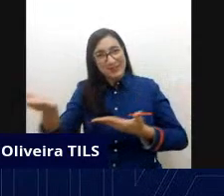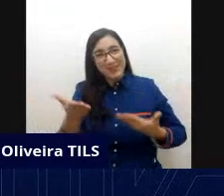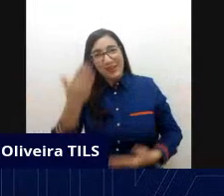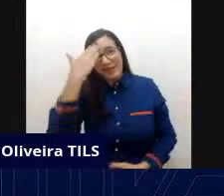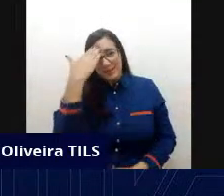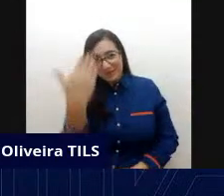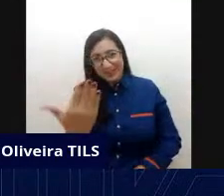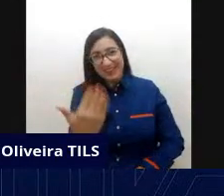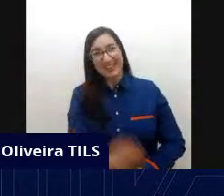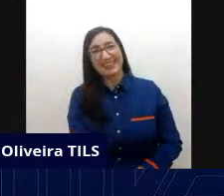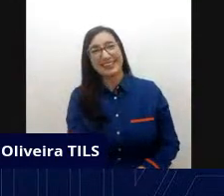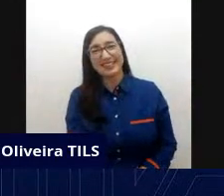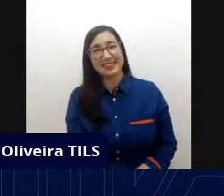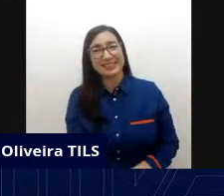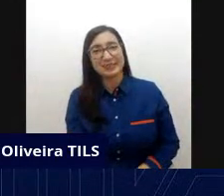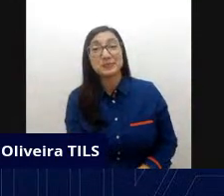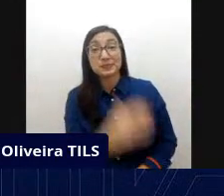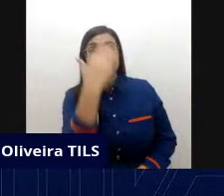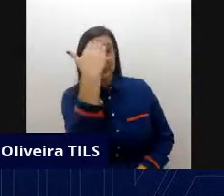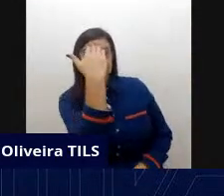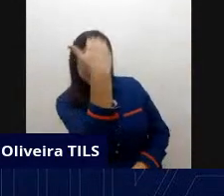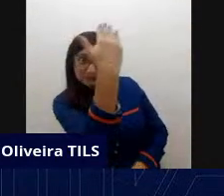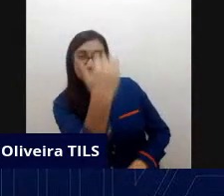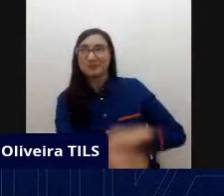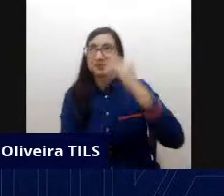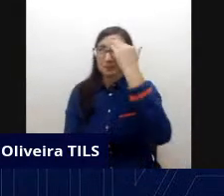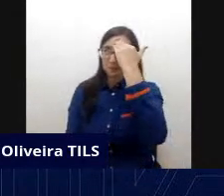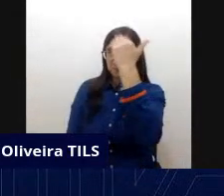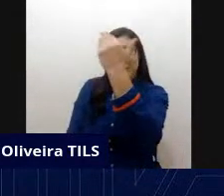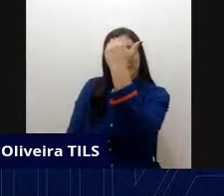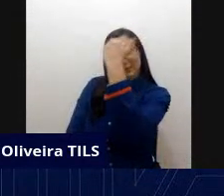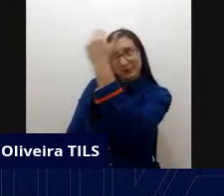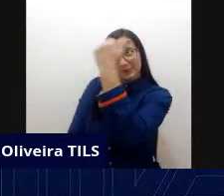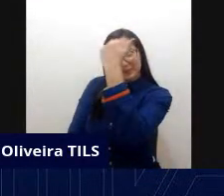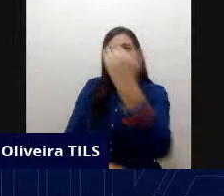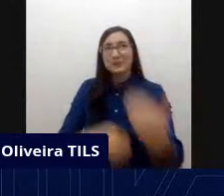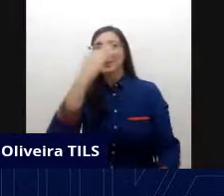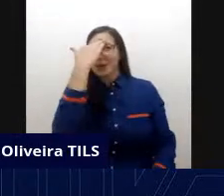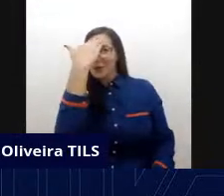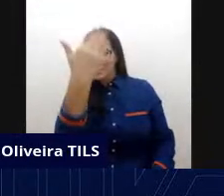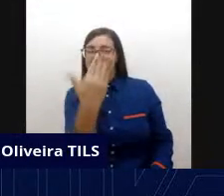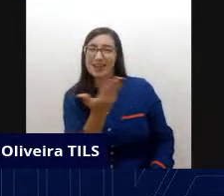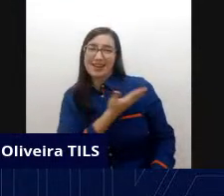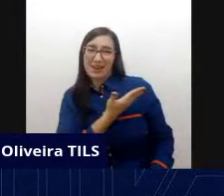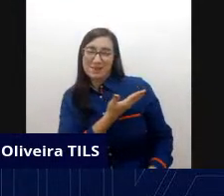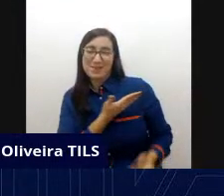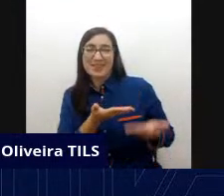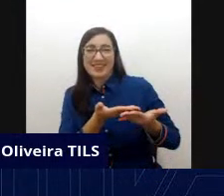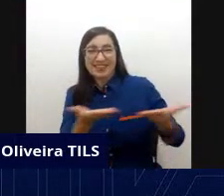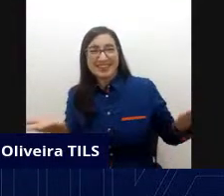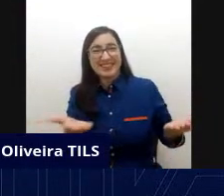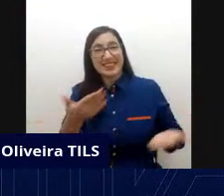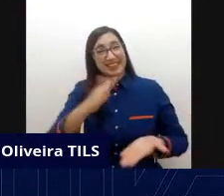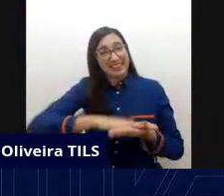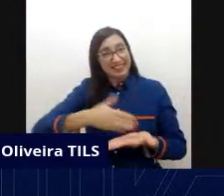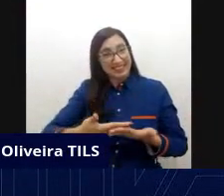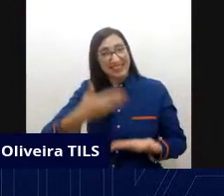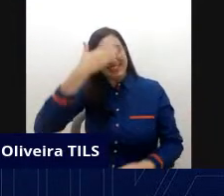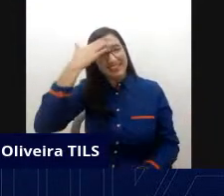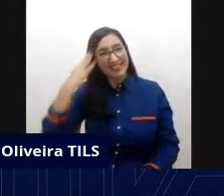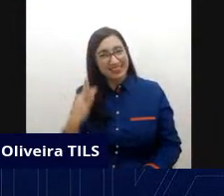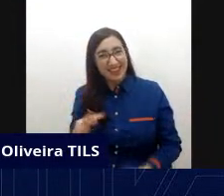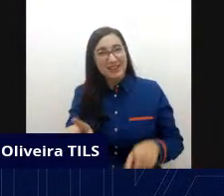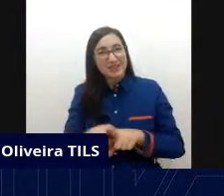Obrigada, Lidiane. Obrigada, Lidiane. Obrigada, companheiras. Delícia estar aqui. As participantes.